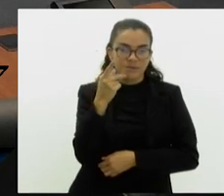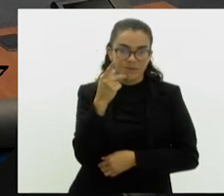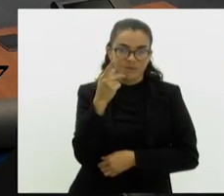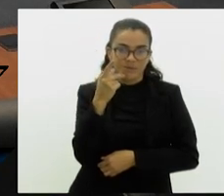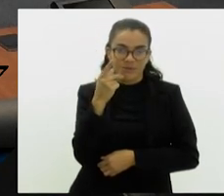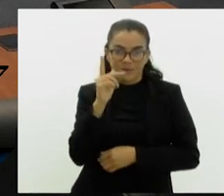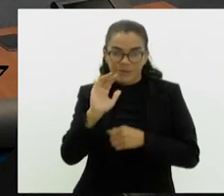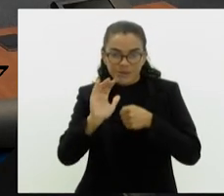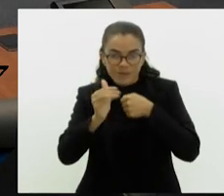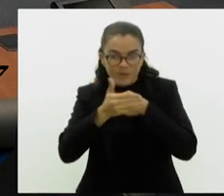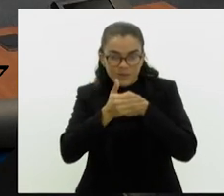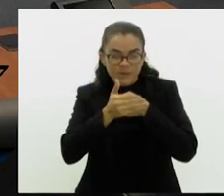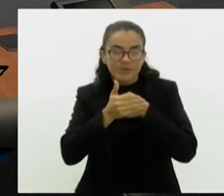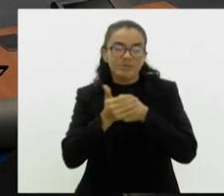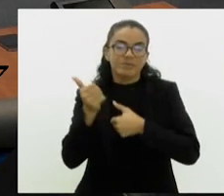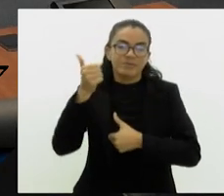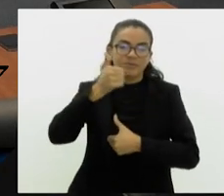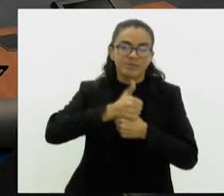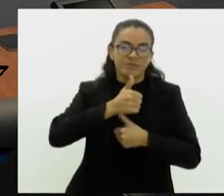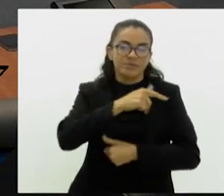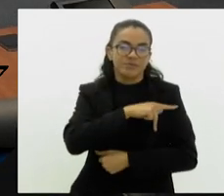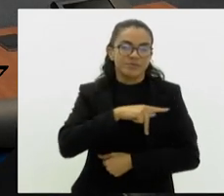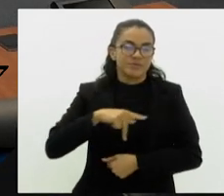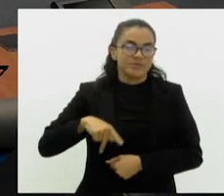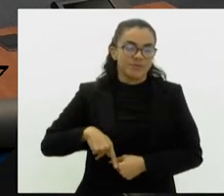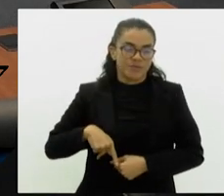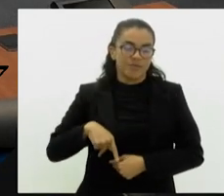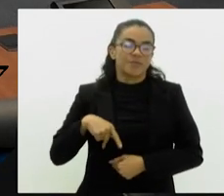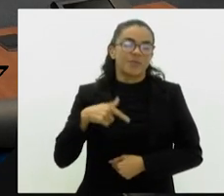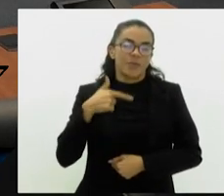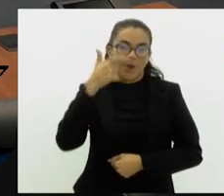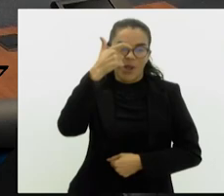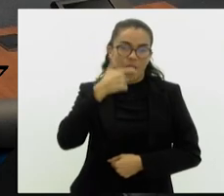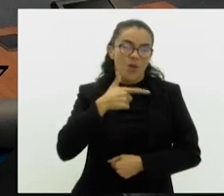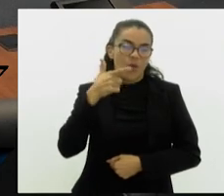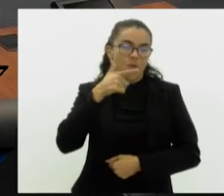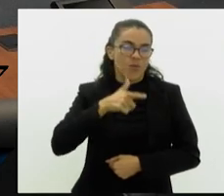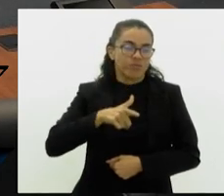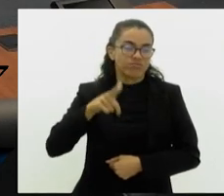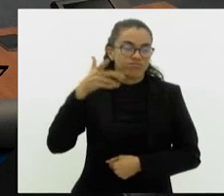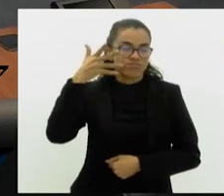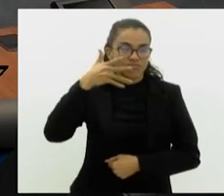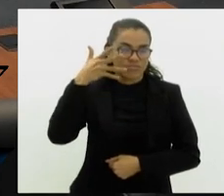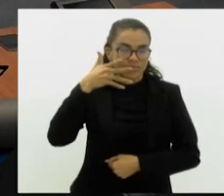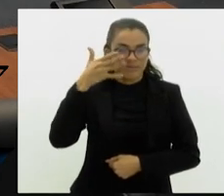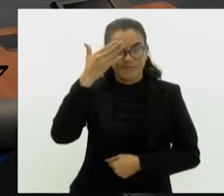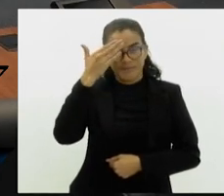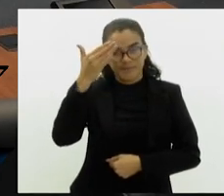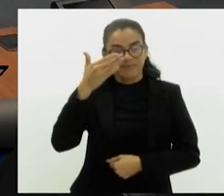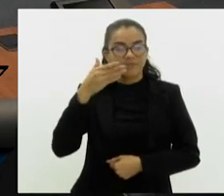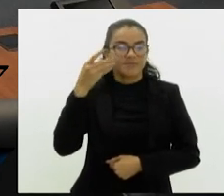tá aí Escondidinho para assumir aqui a presidência para eu fazer o uso da palavra obrigada